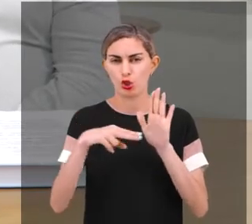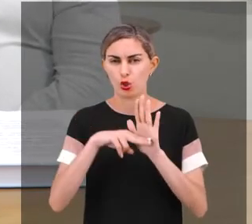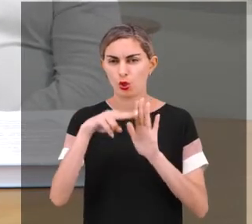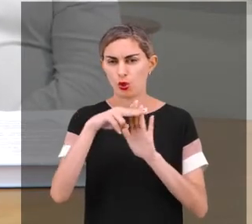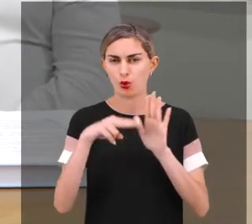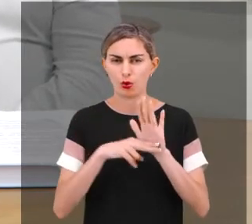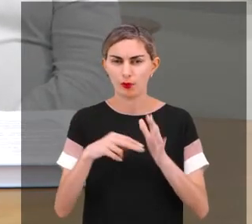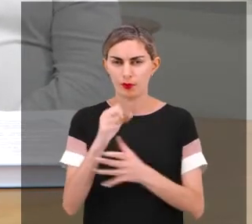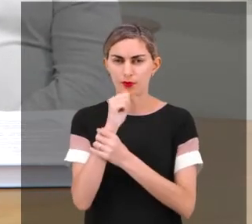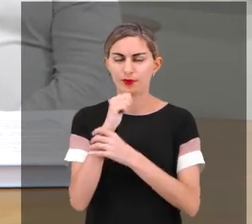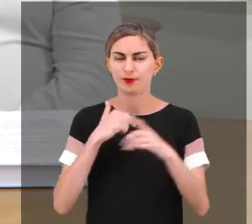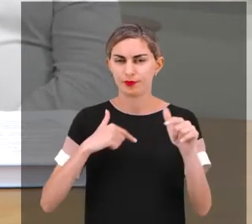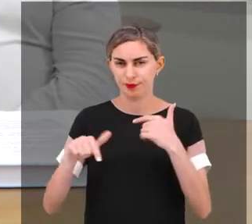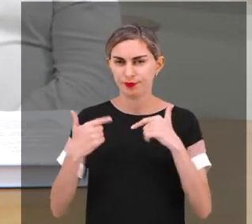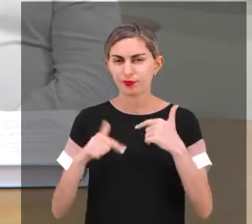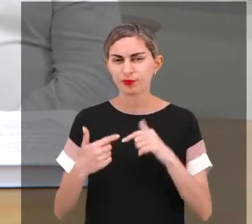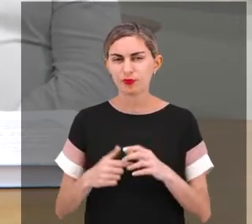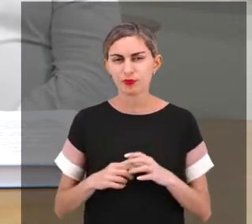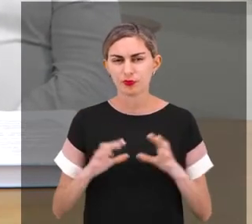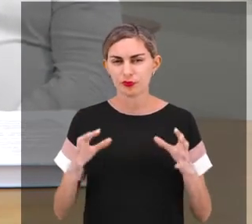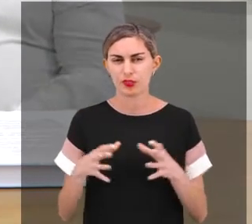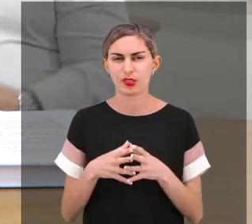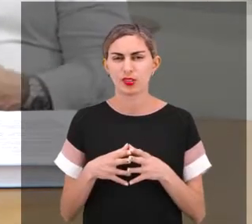Com certeza. Porque ele vai estar...